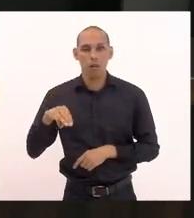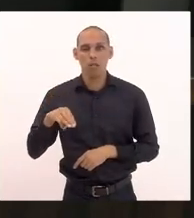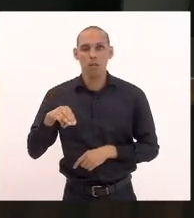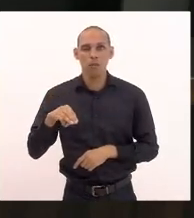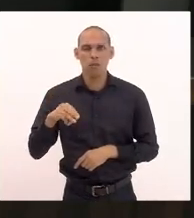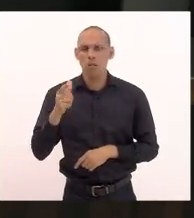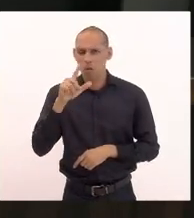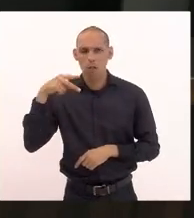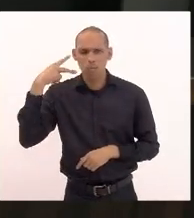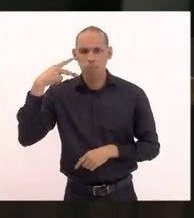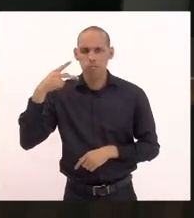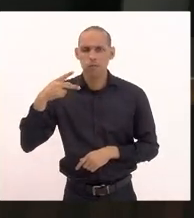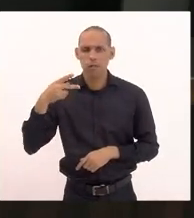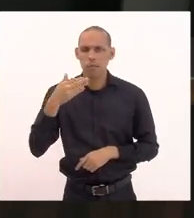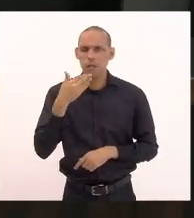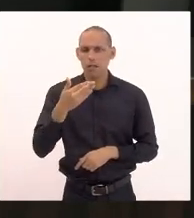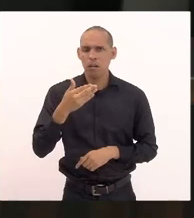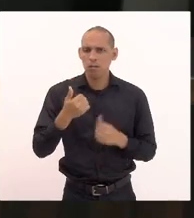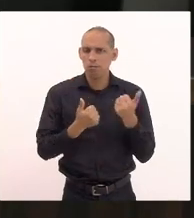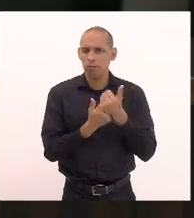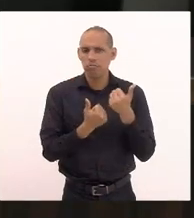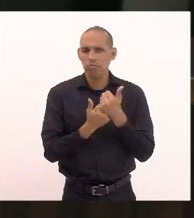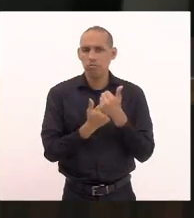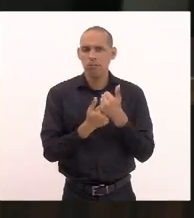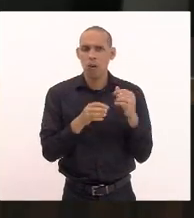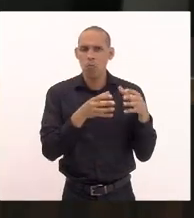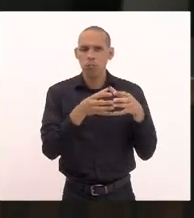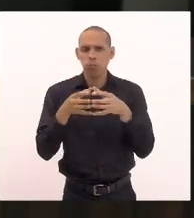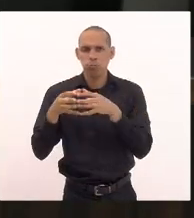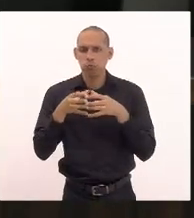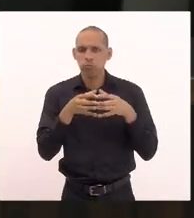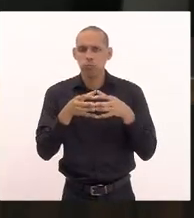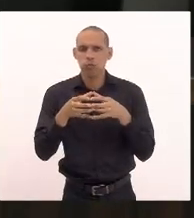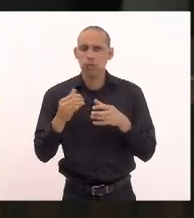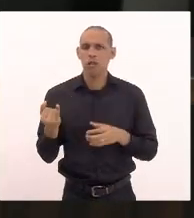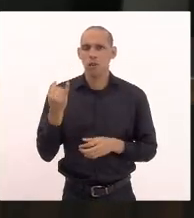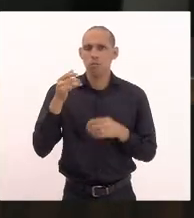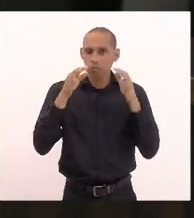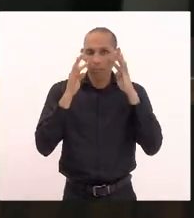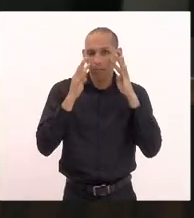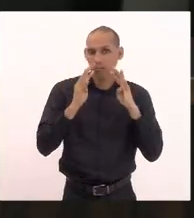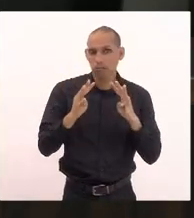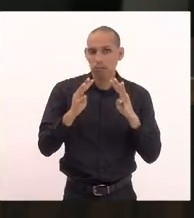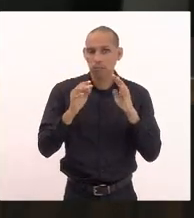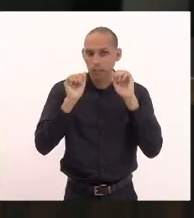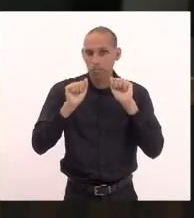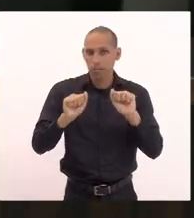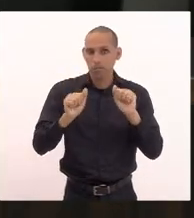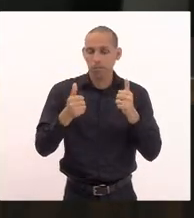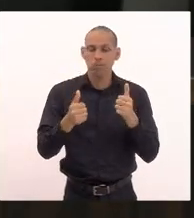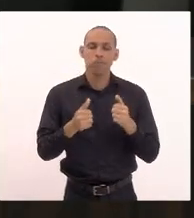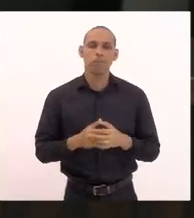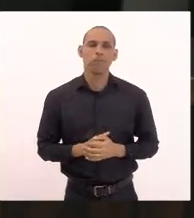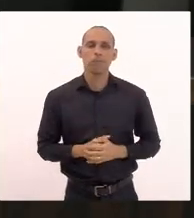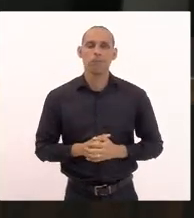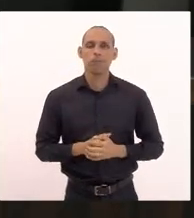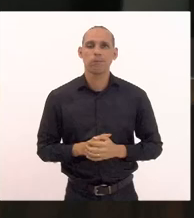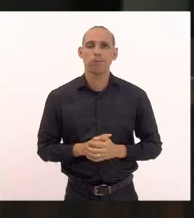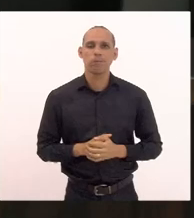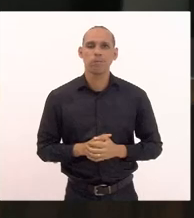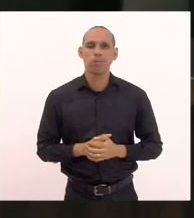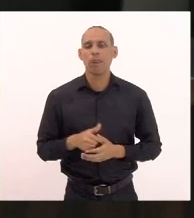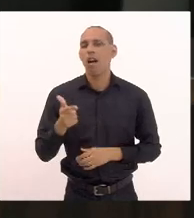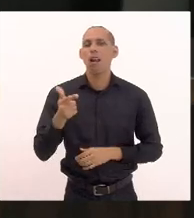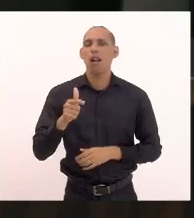Tem outros parlamentares que pediram coautoria nos grupos. Importante ter atenção aí, assessoria. Nada